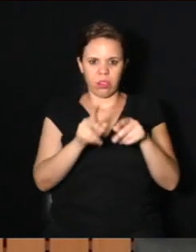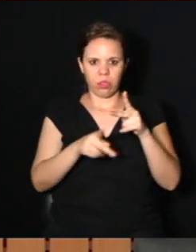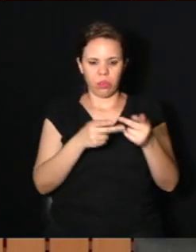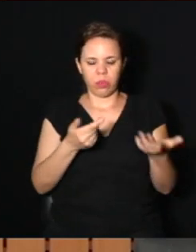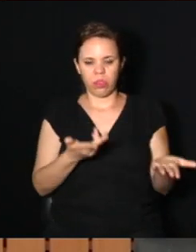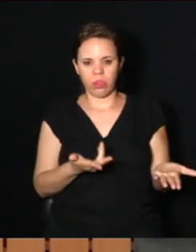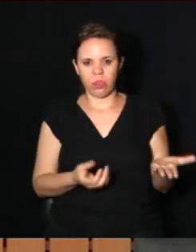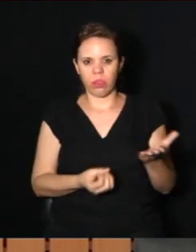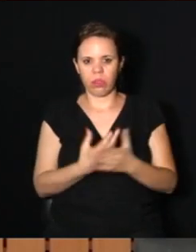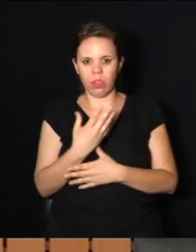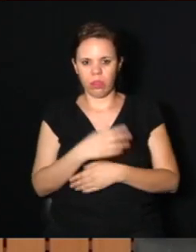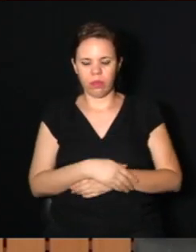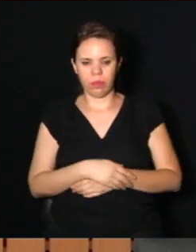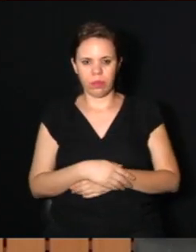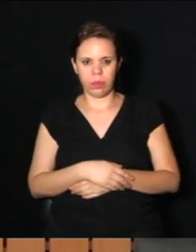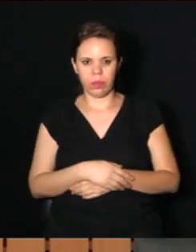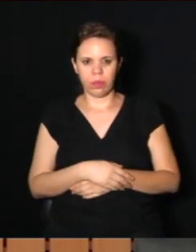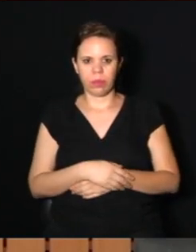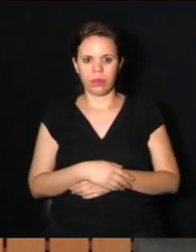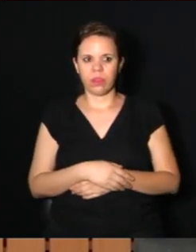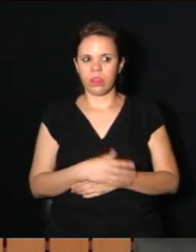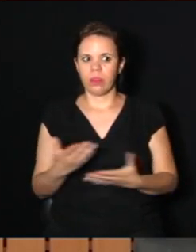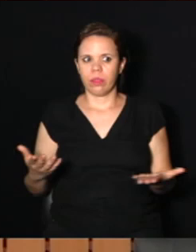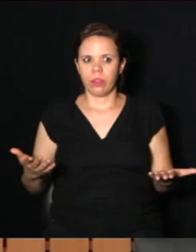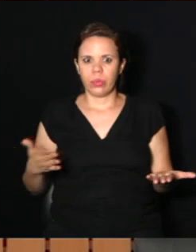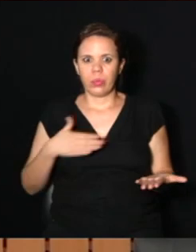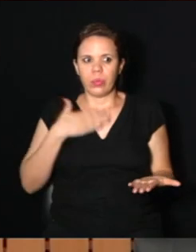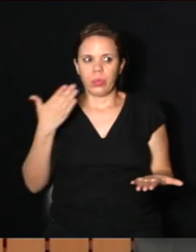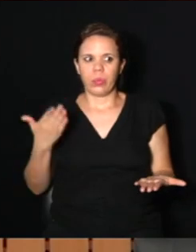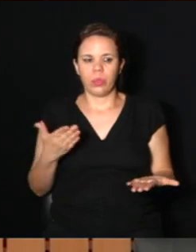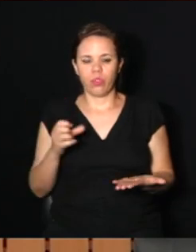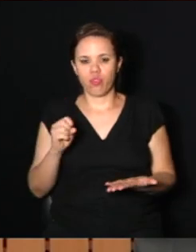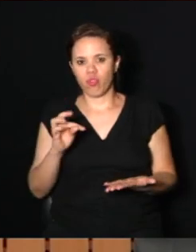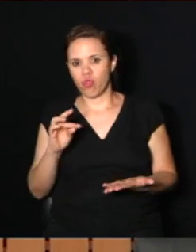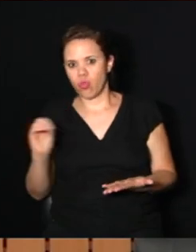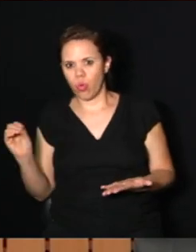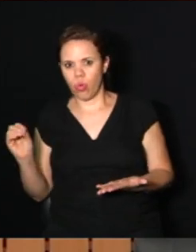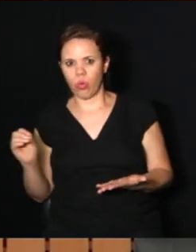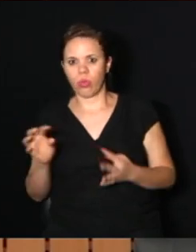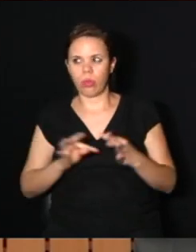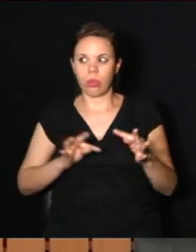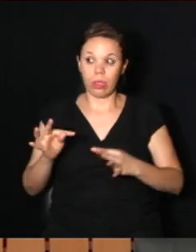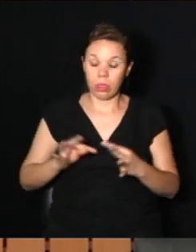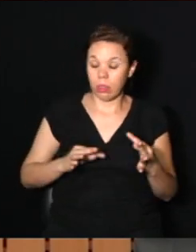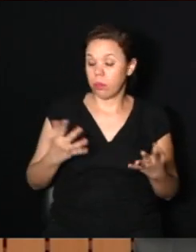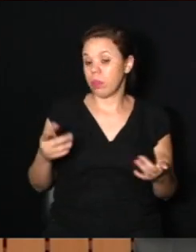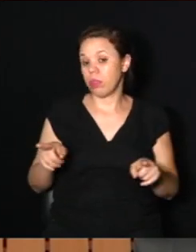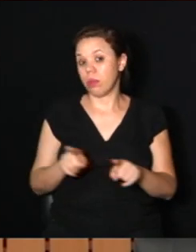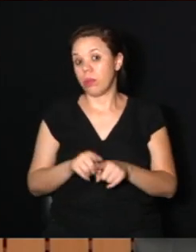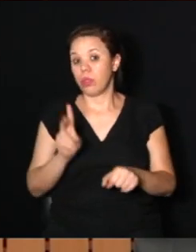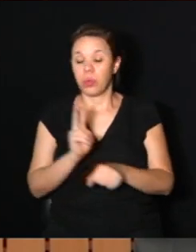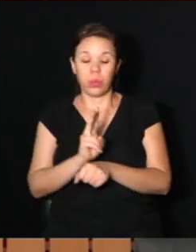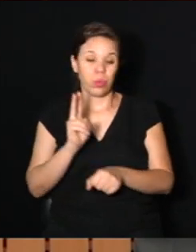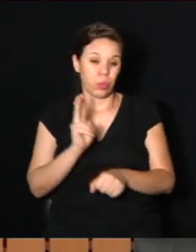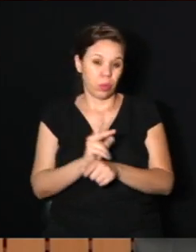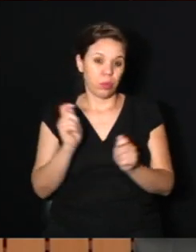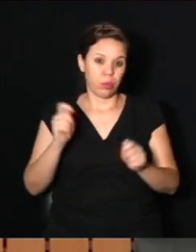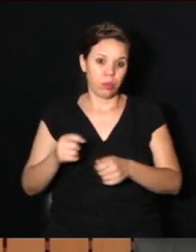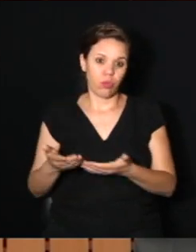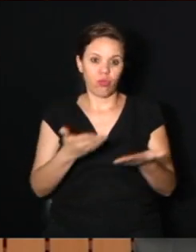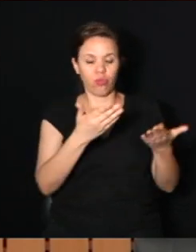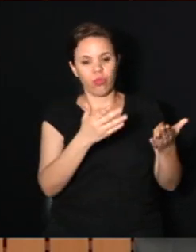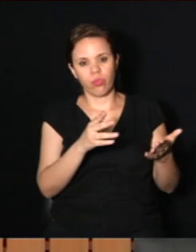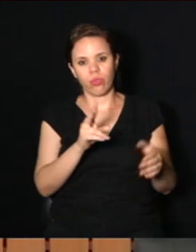e situações de crise, surto, também tratamentos do ponto de vista de cuidados que eles podem encaminhar para